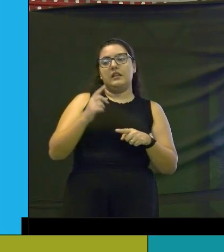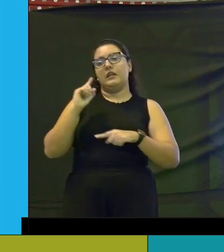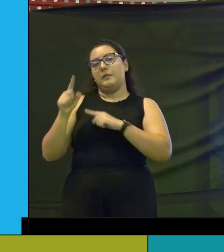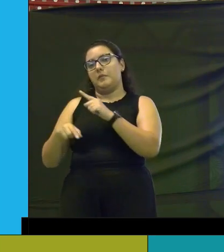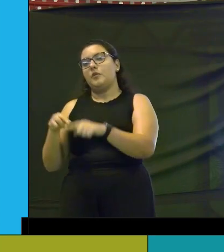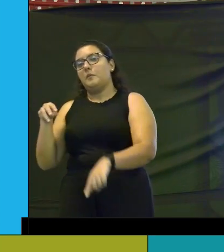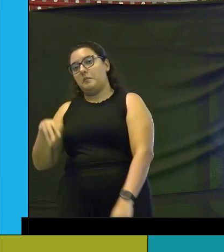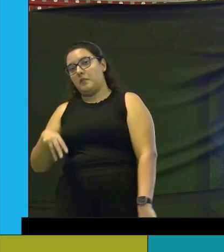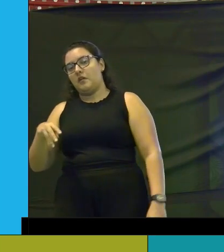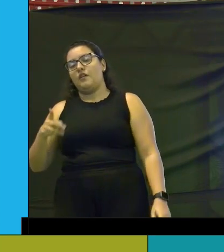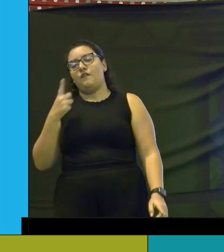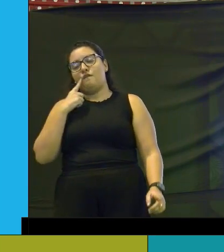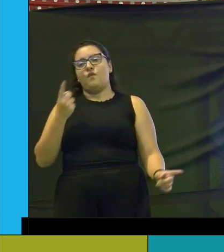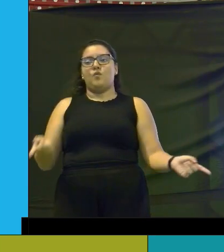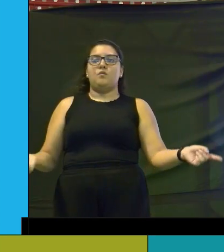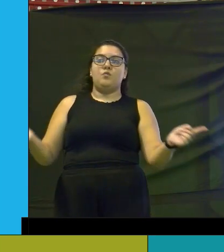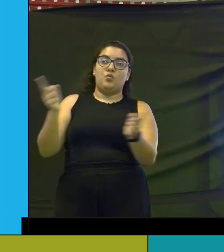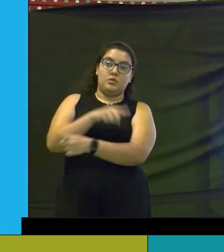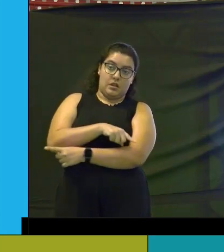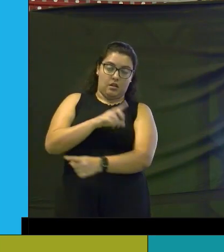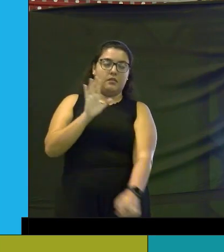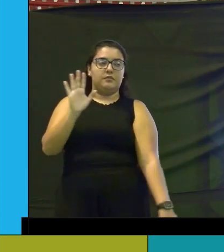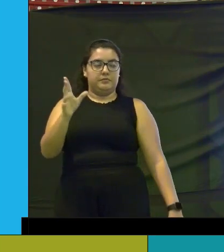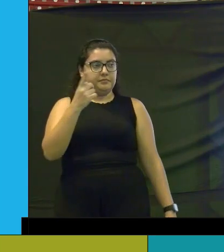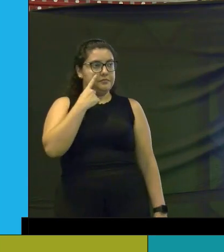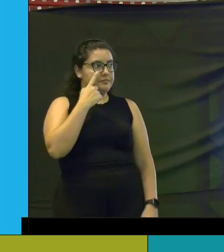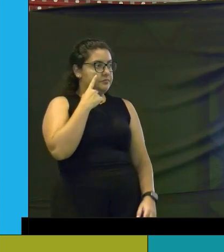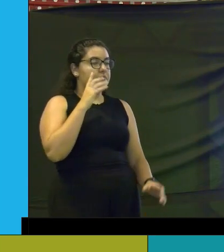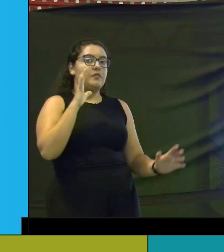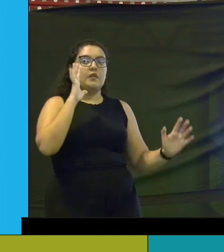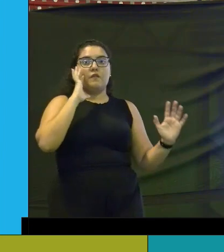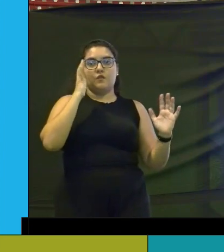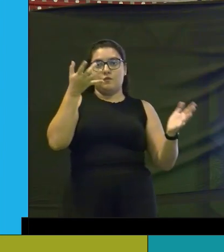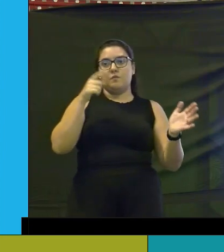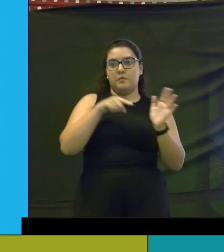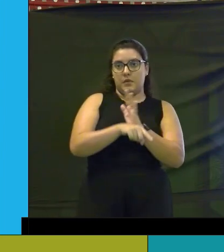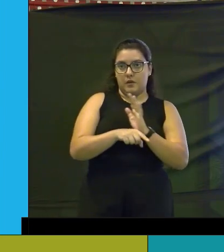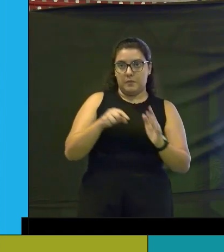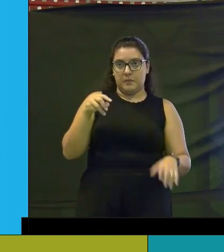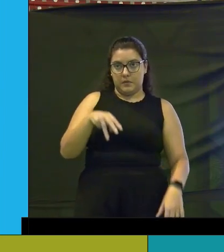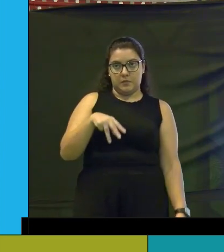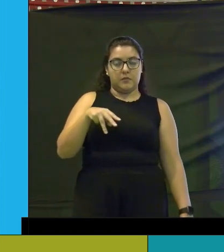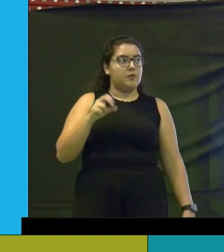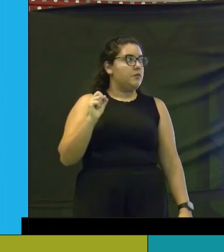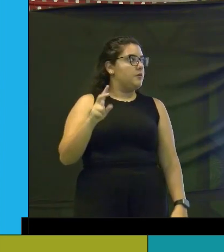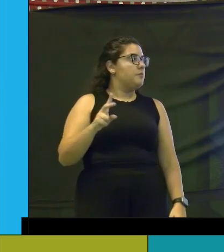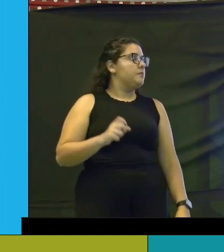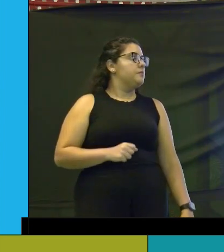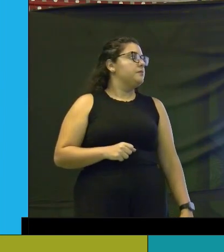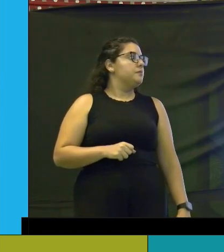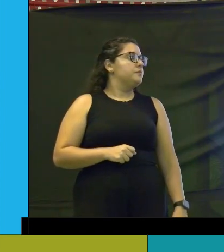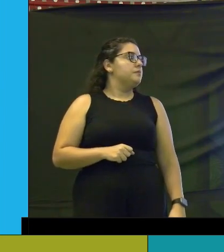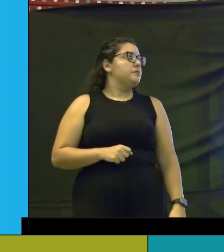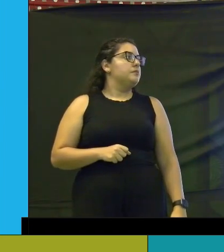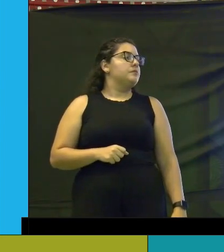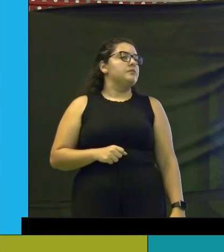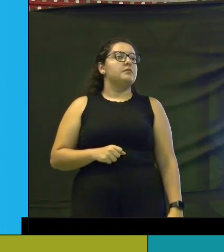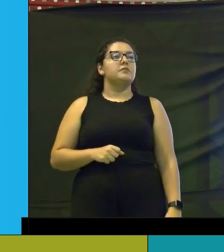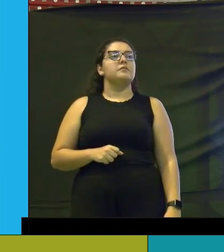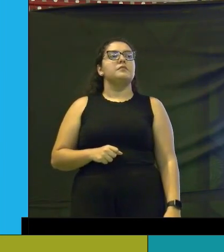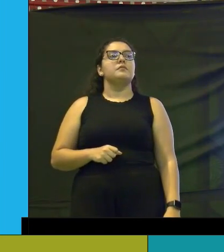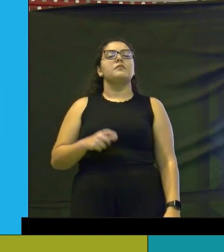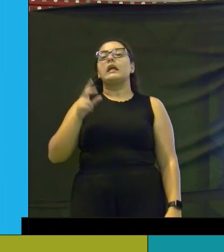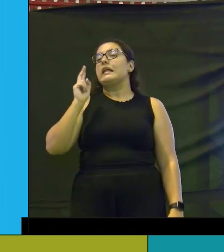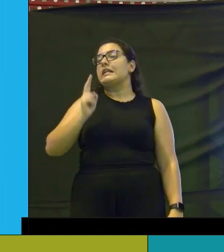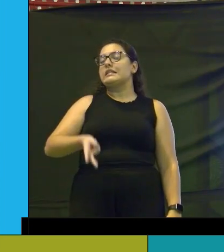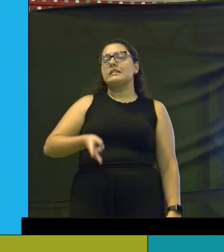matemática, mas vamos mudar aqui o script. Deixa eu resolver logo essa questão pela matemática, tá? Pessoal,